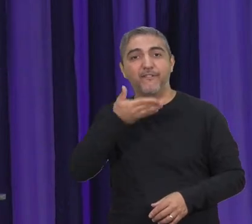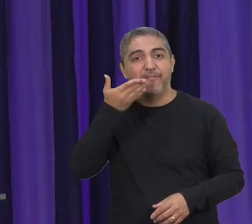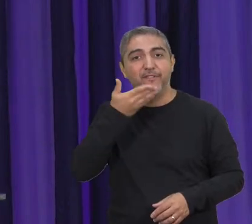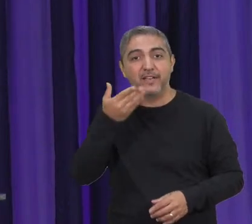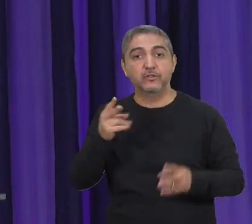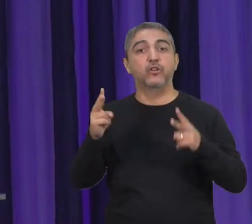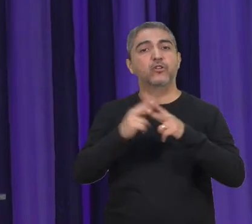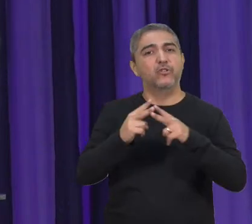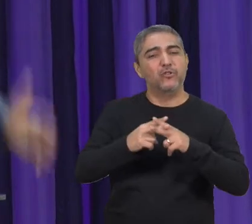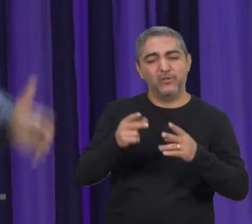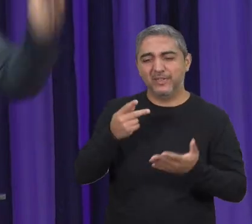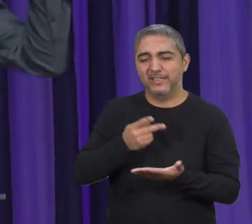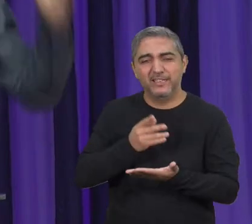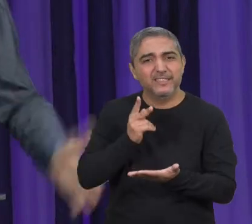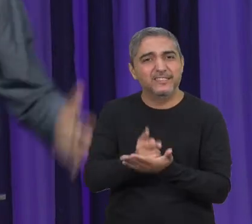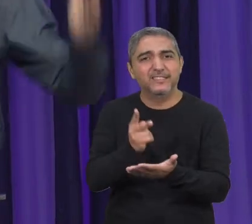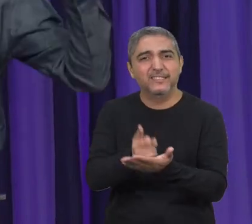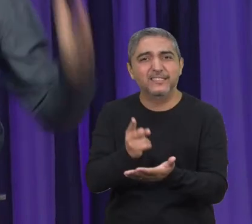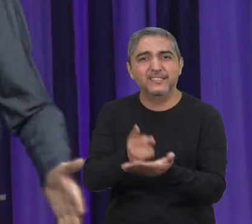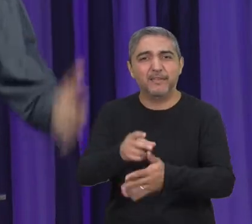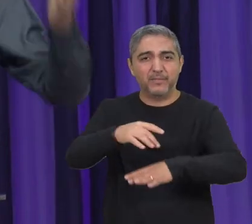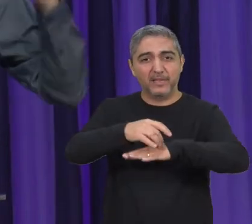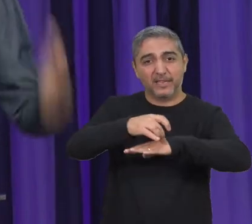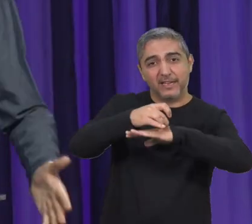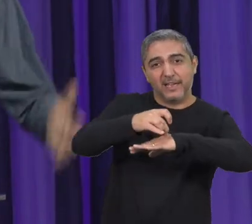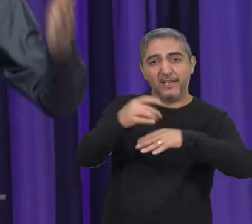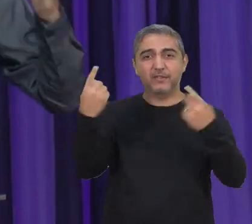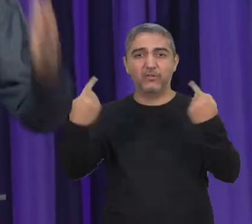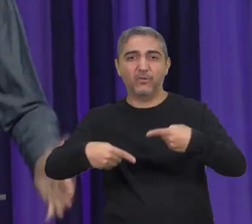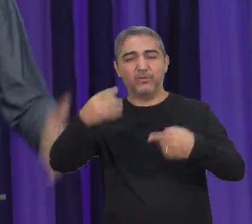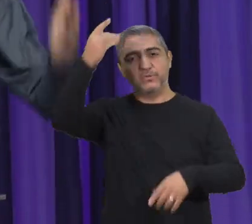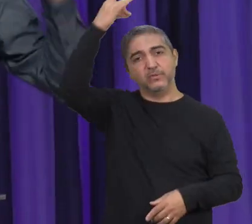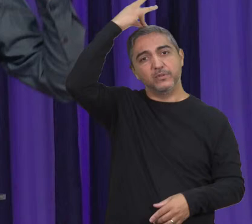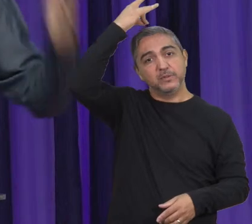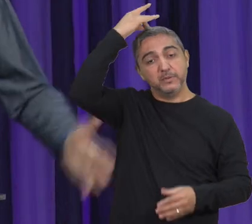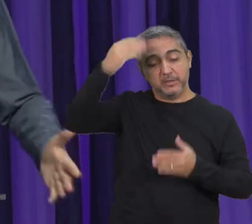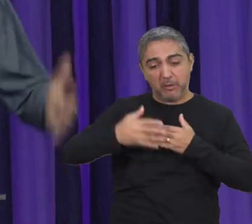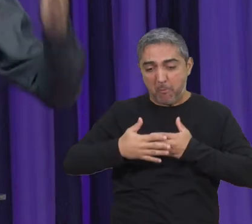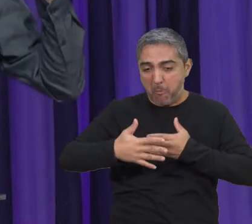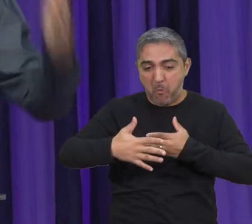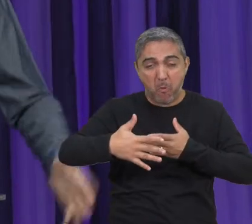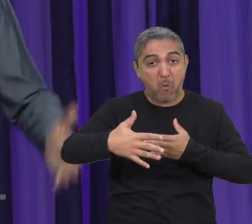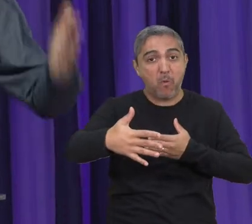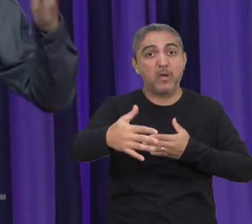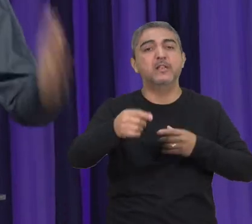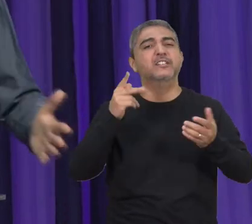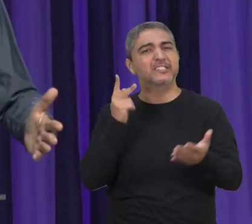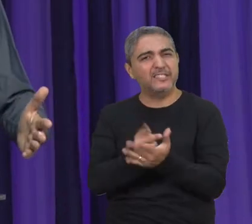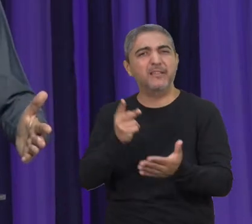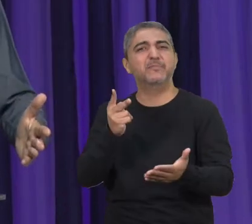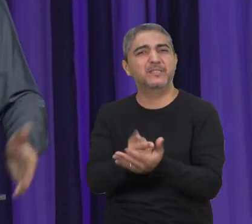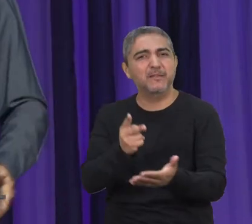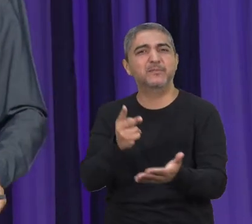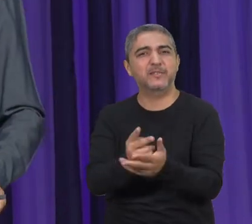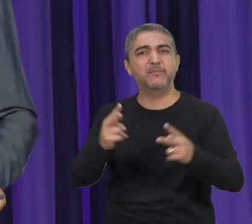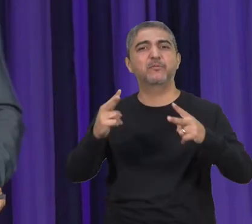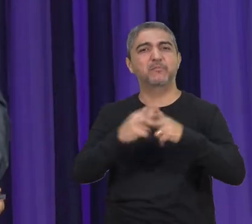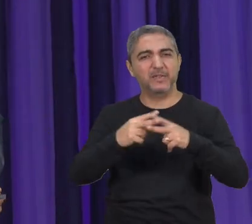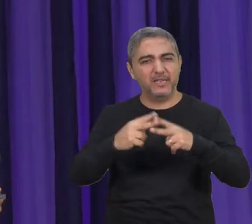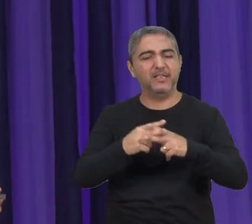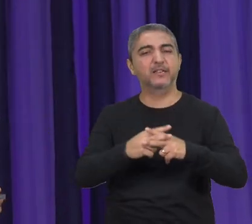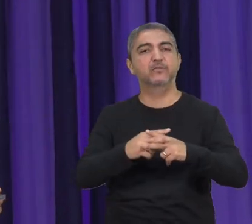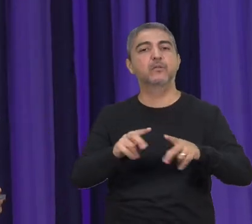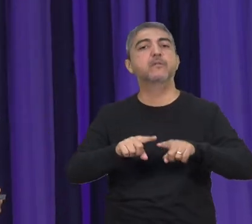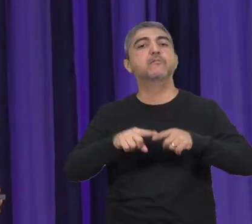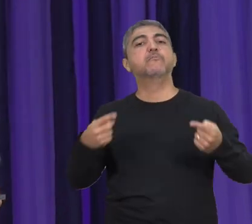o espírito. Nós vamos passar a vida toda nessa grande batalha, nessa grande luta,